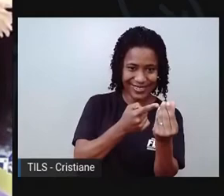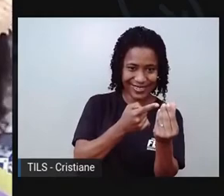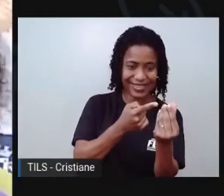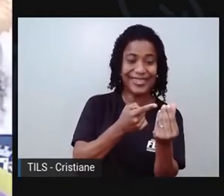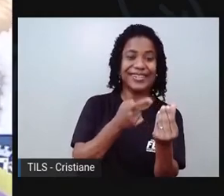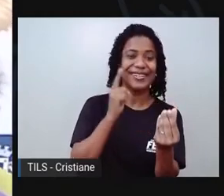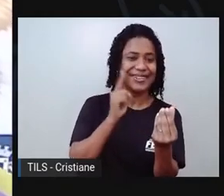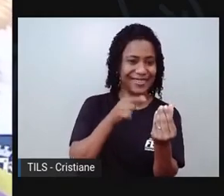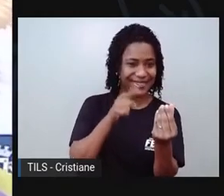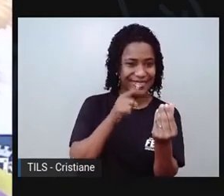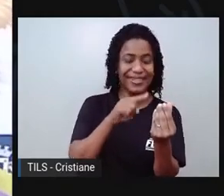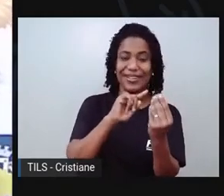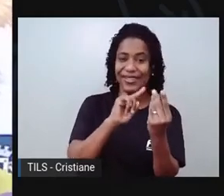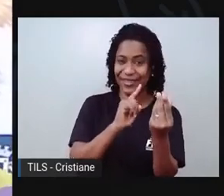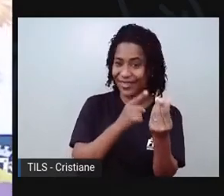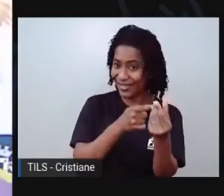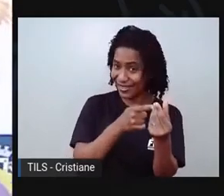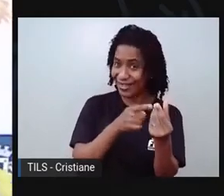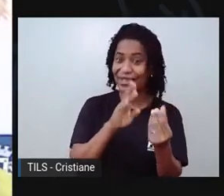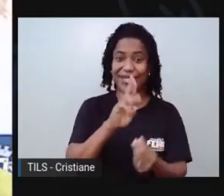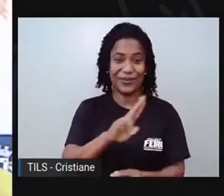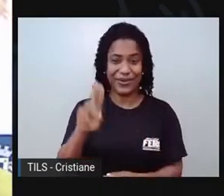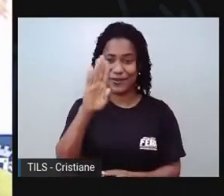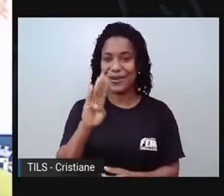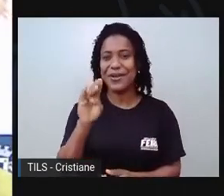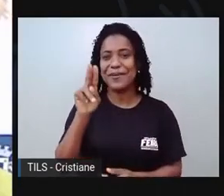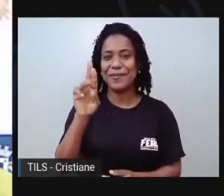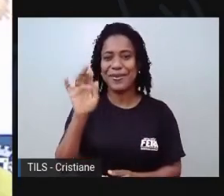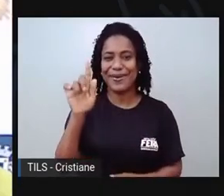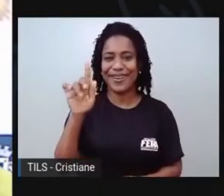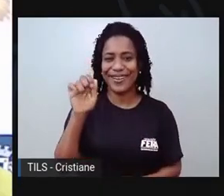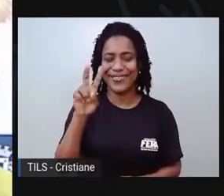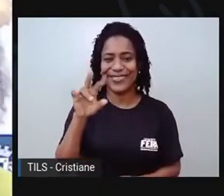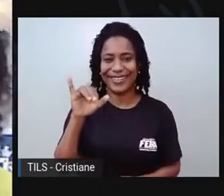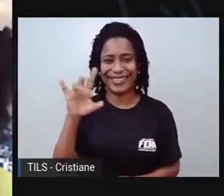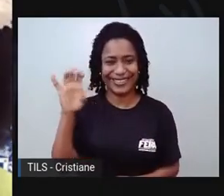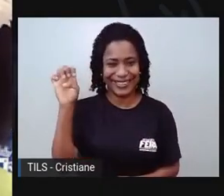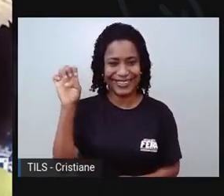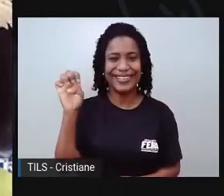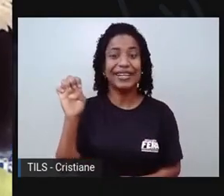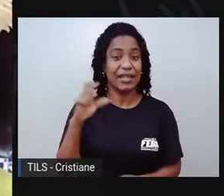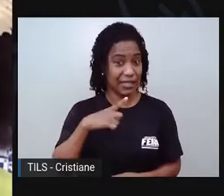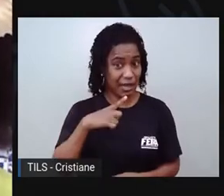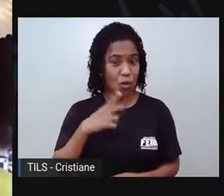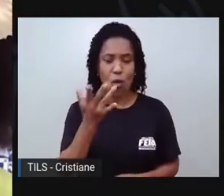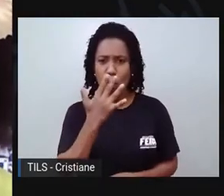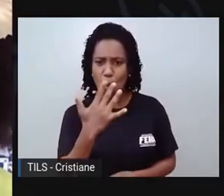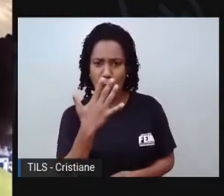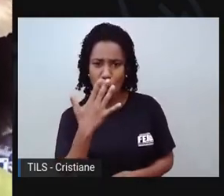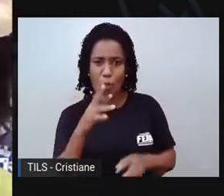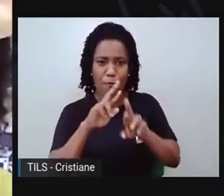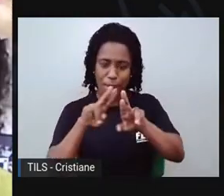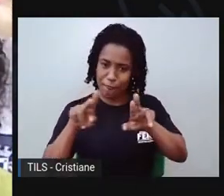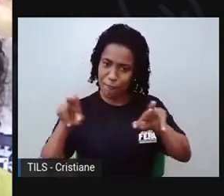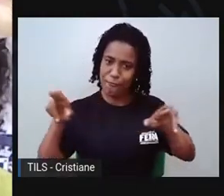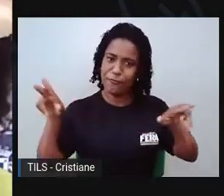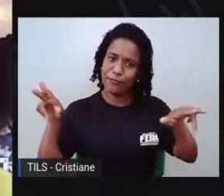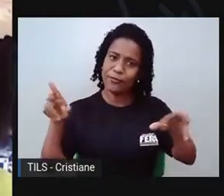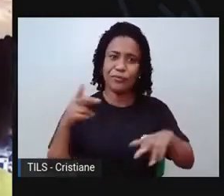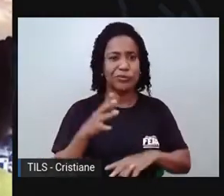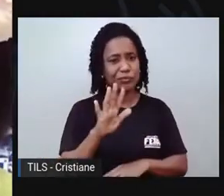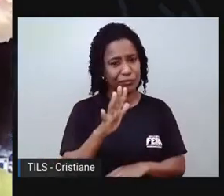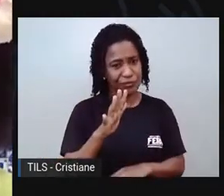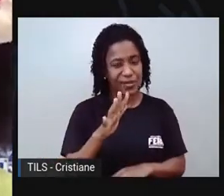Ah, essa é a flor do buganville. É, tem de várias cores. Essa daqui, ela tem um